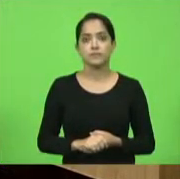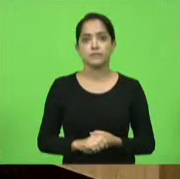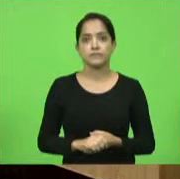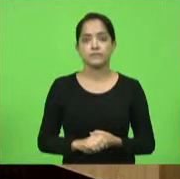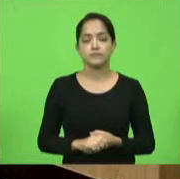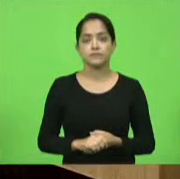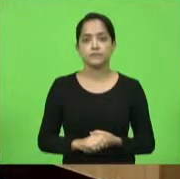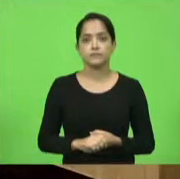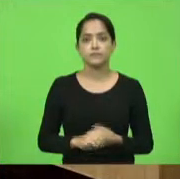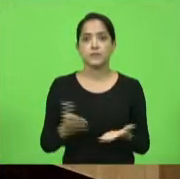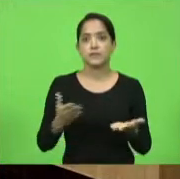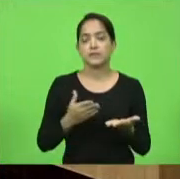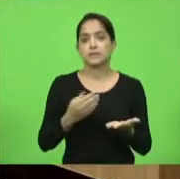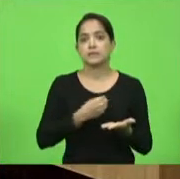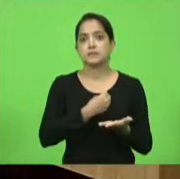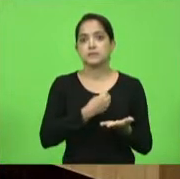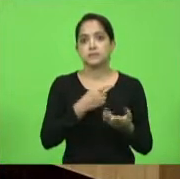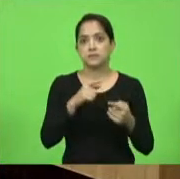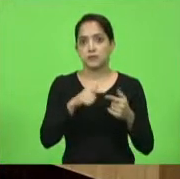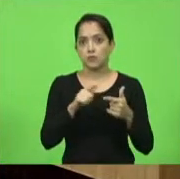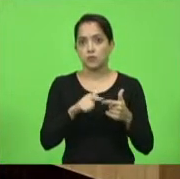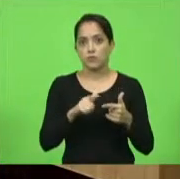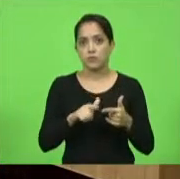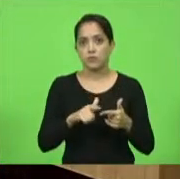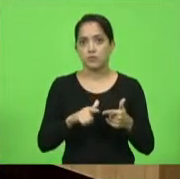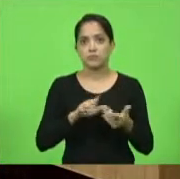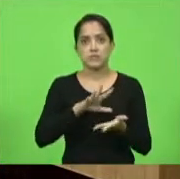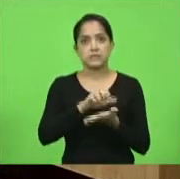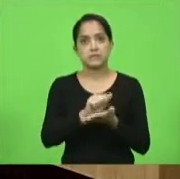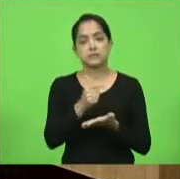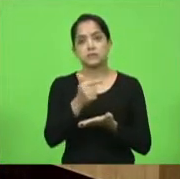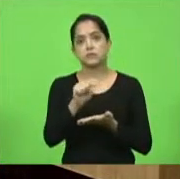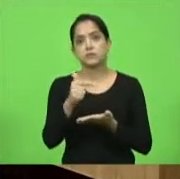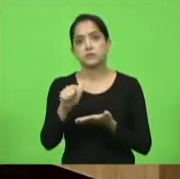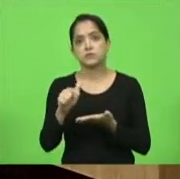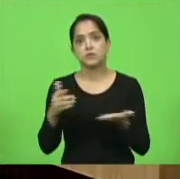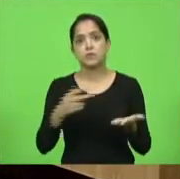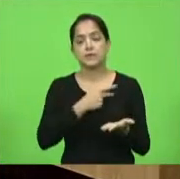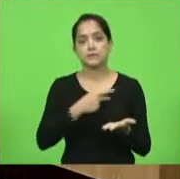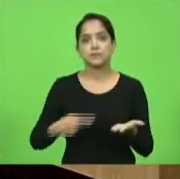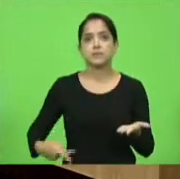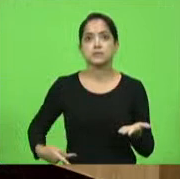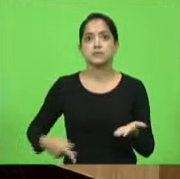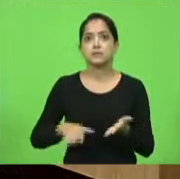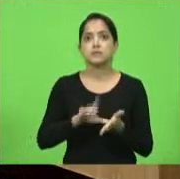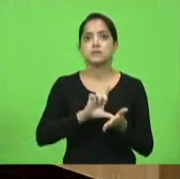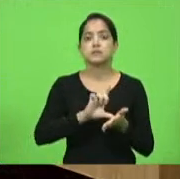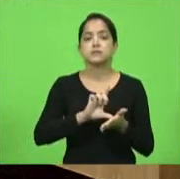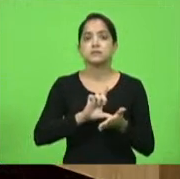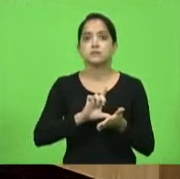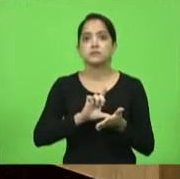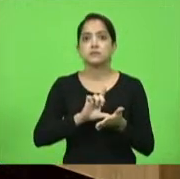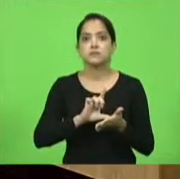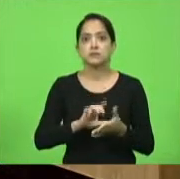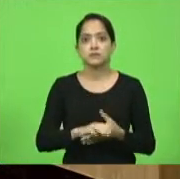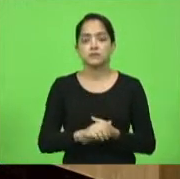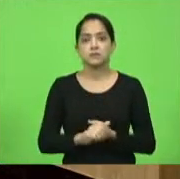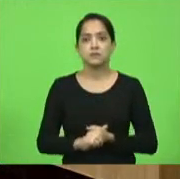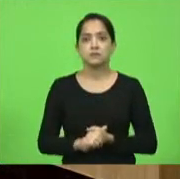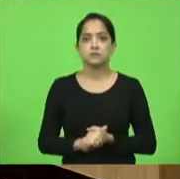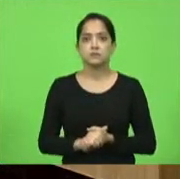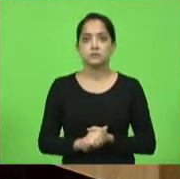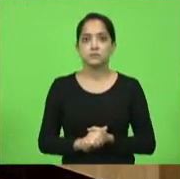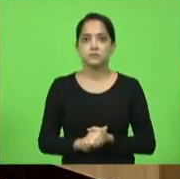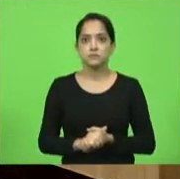Deputado Felipe Estevão deve estar com um problema de conexão, não havendo mais oradores inscritos. Esta presidência... Havia eu... Eu